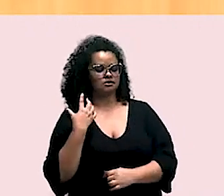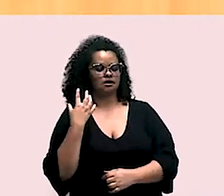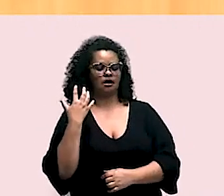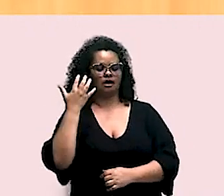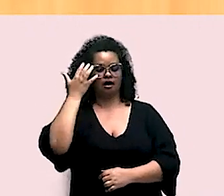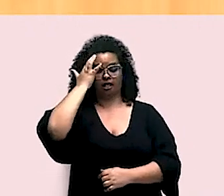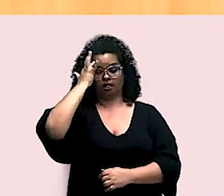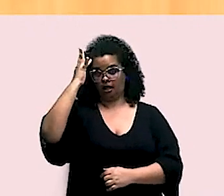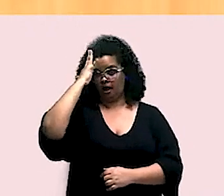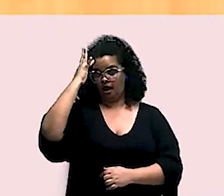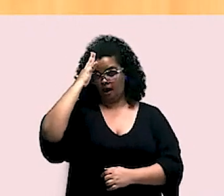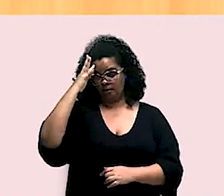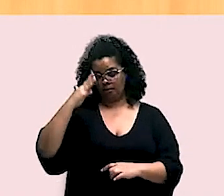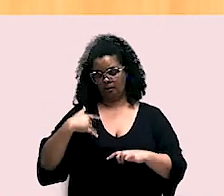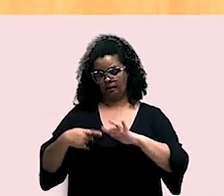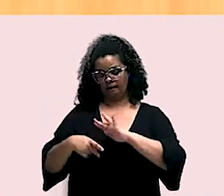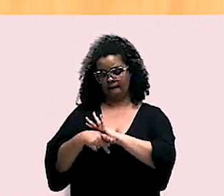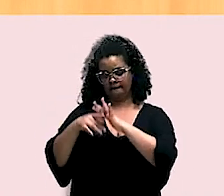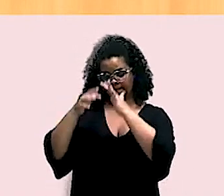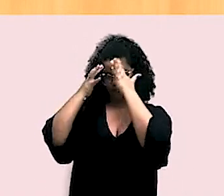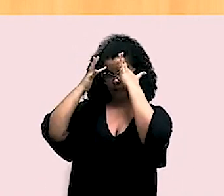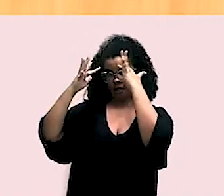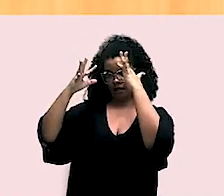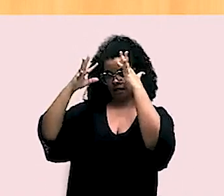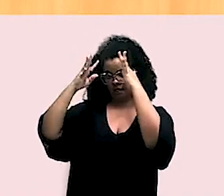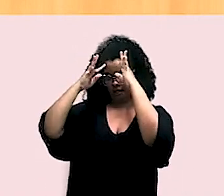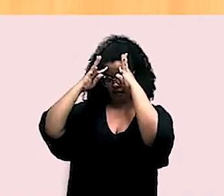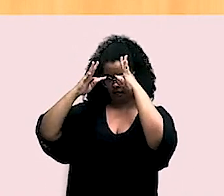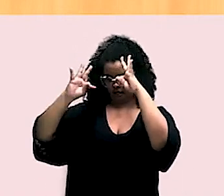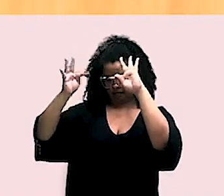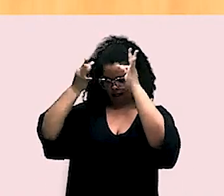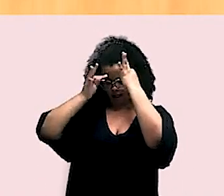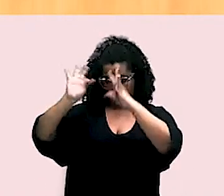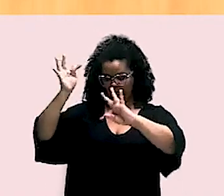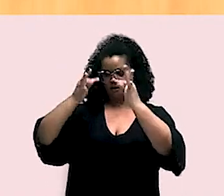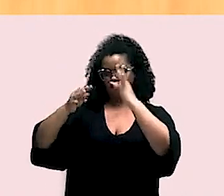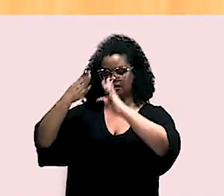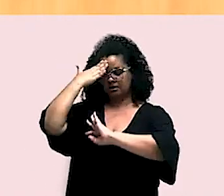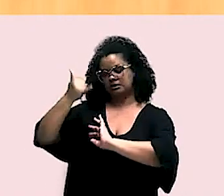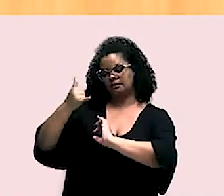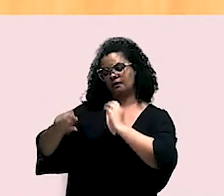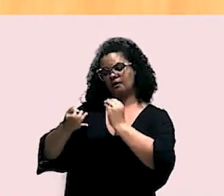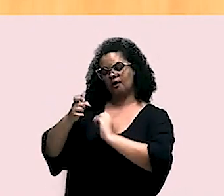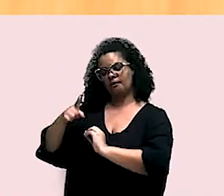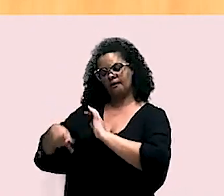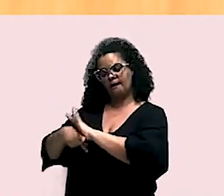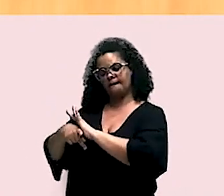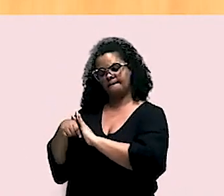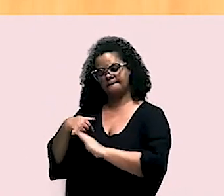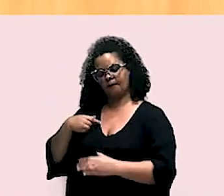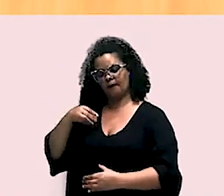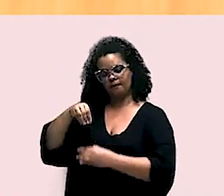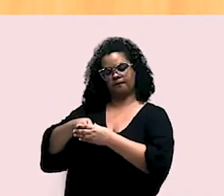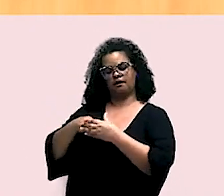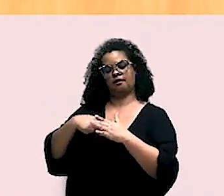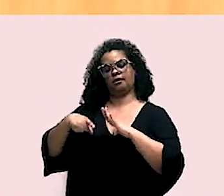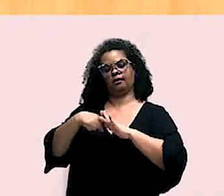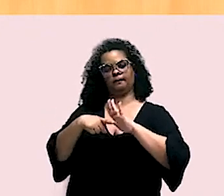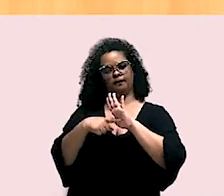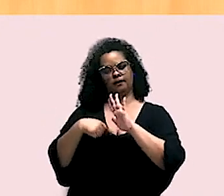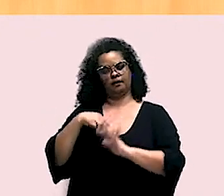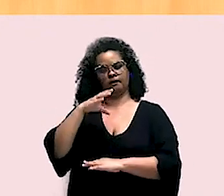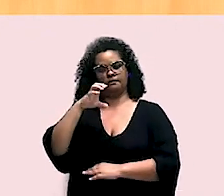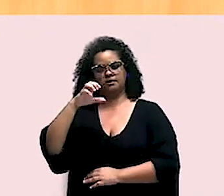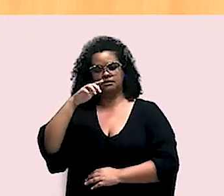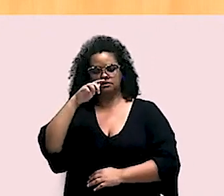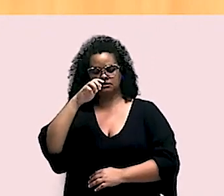pelo Ministério da Saúde, portaria número 1459, que foi a portaria que implementou a Rede Cegonha, né, em